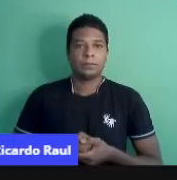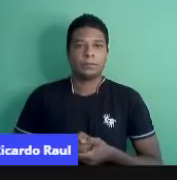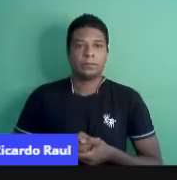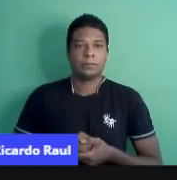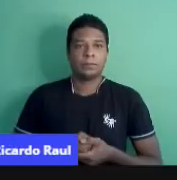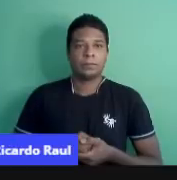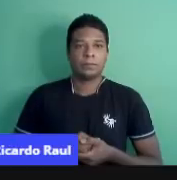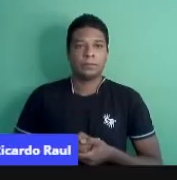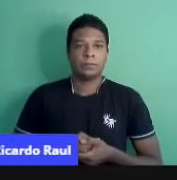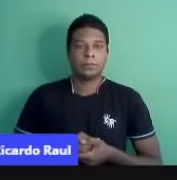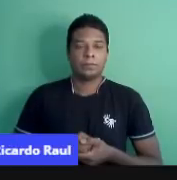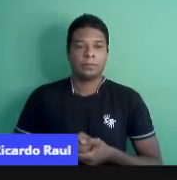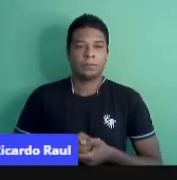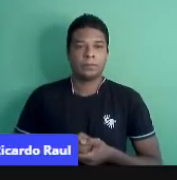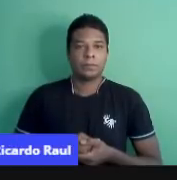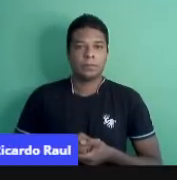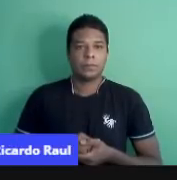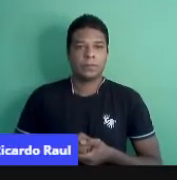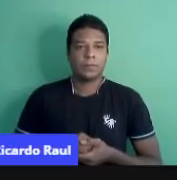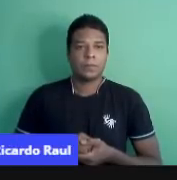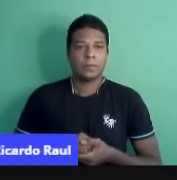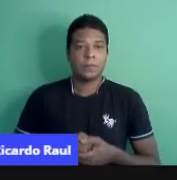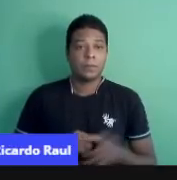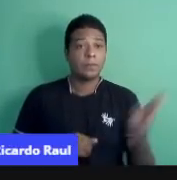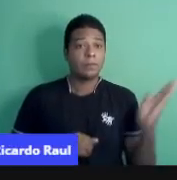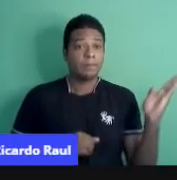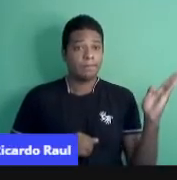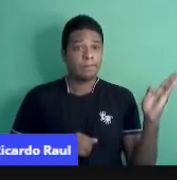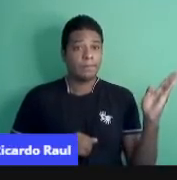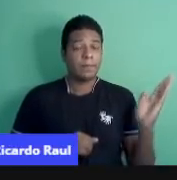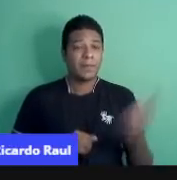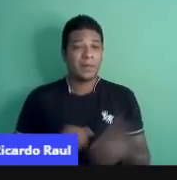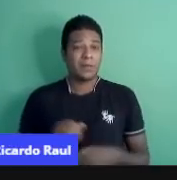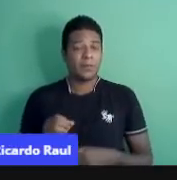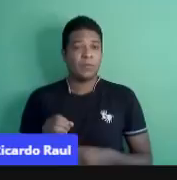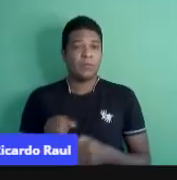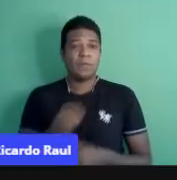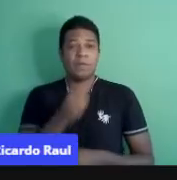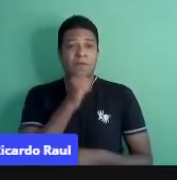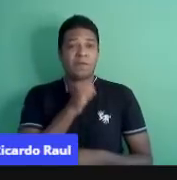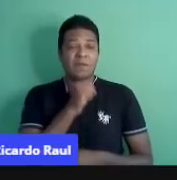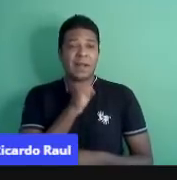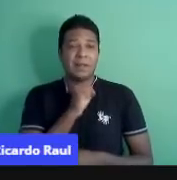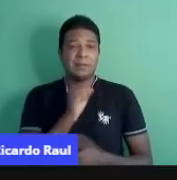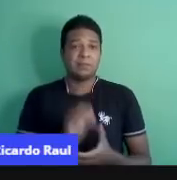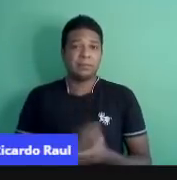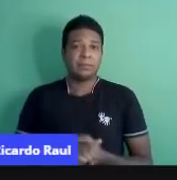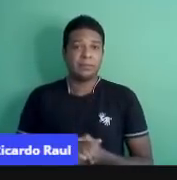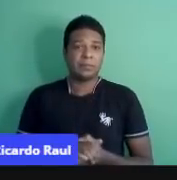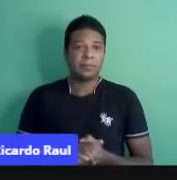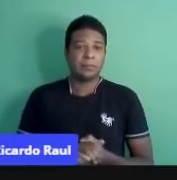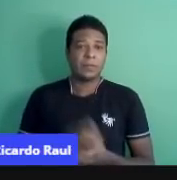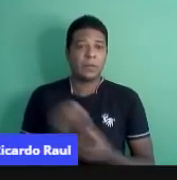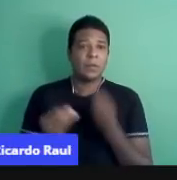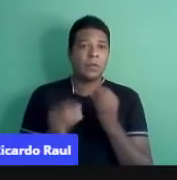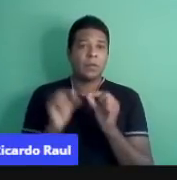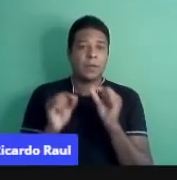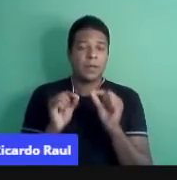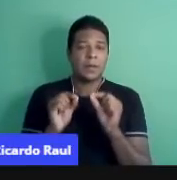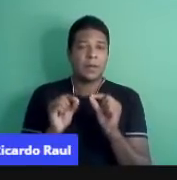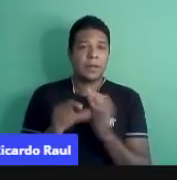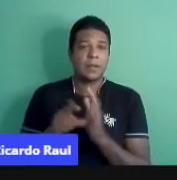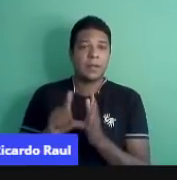Nós podemos observar o nosso currículo antigo. Nosso currículo antigo ele aparecia da seguinte forma: dividido